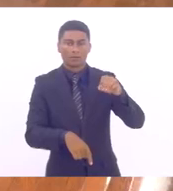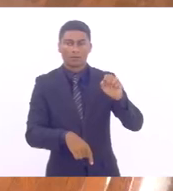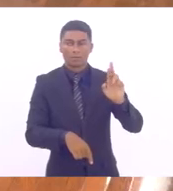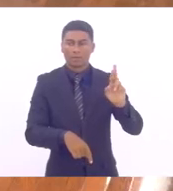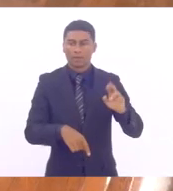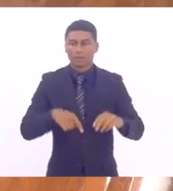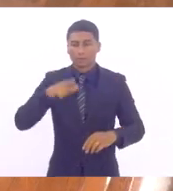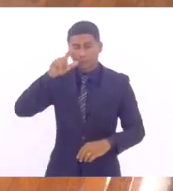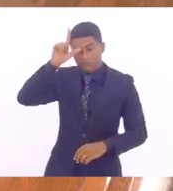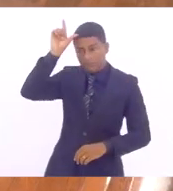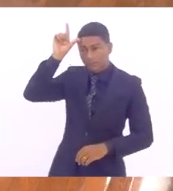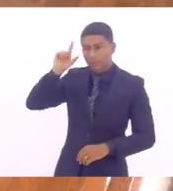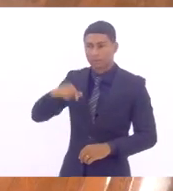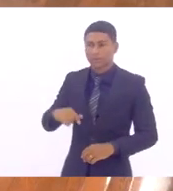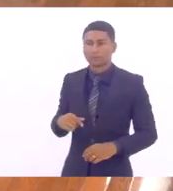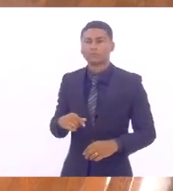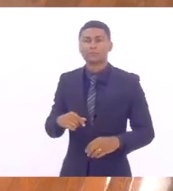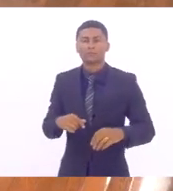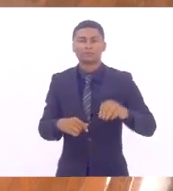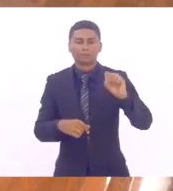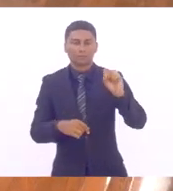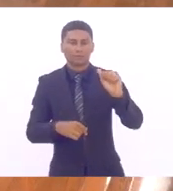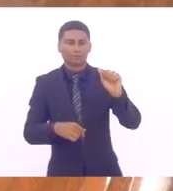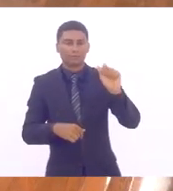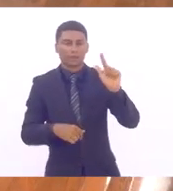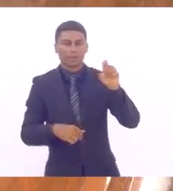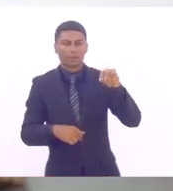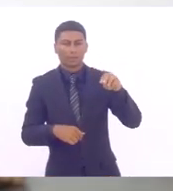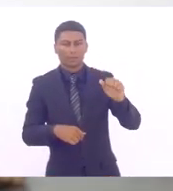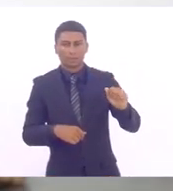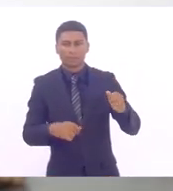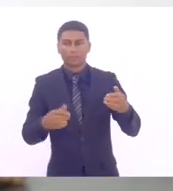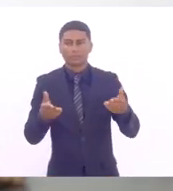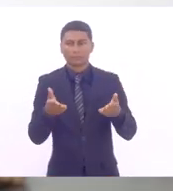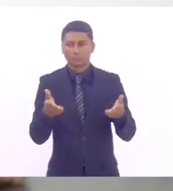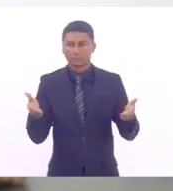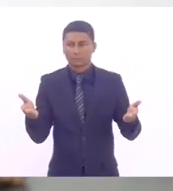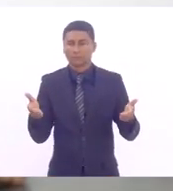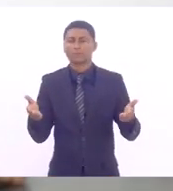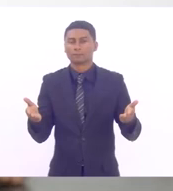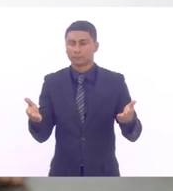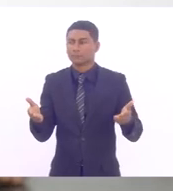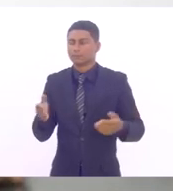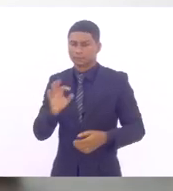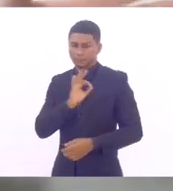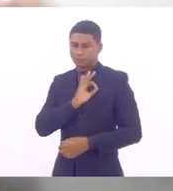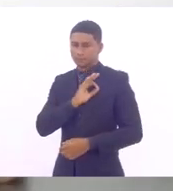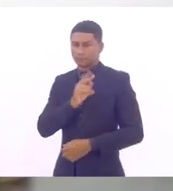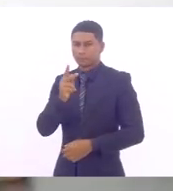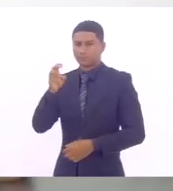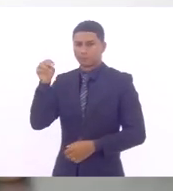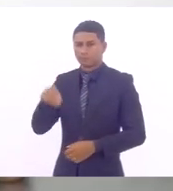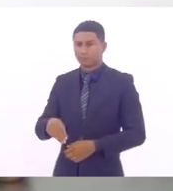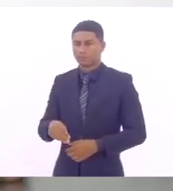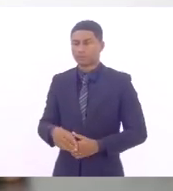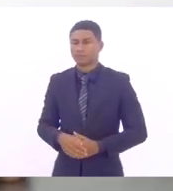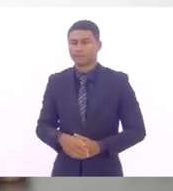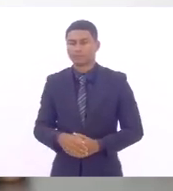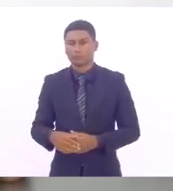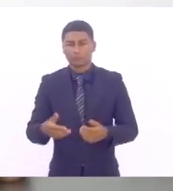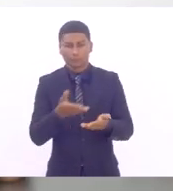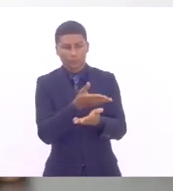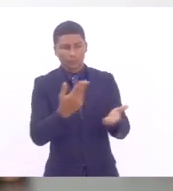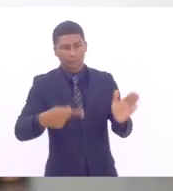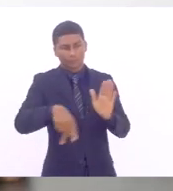Paulo, deputado Coronel Salema, meus colegas aqui da Corremã Polícia Militar, integrantes do